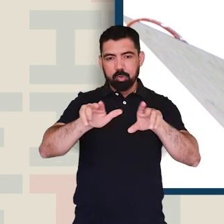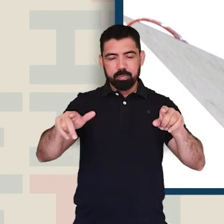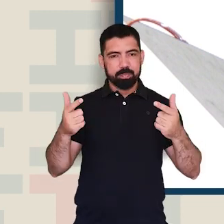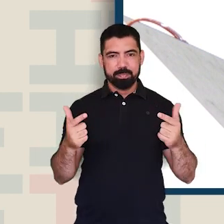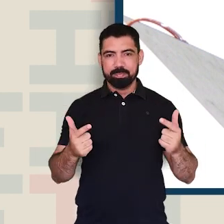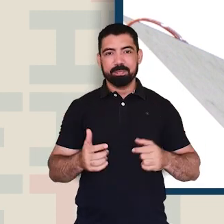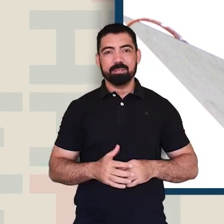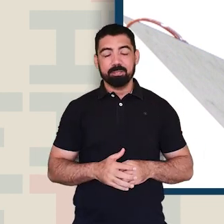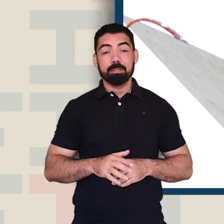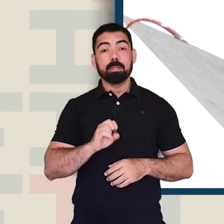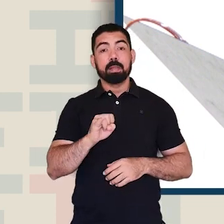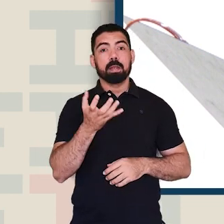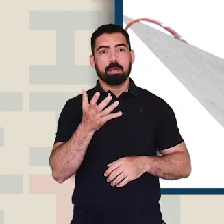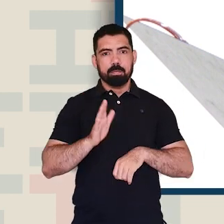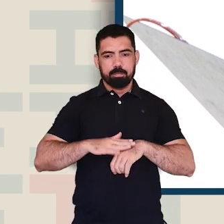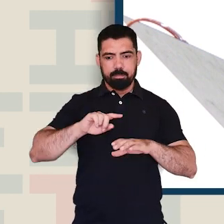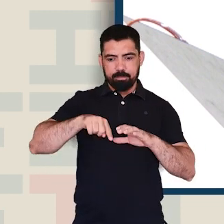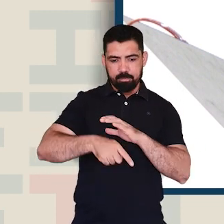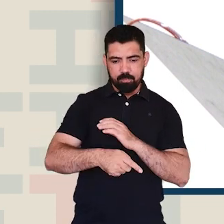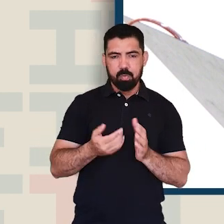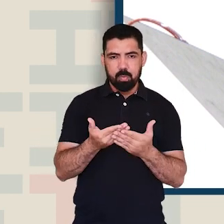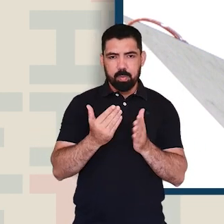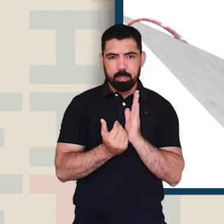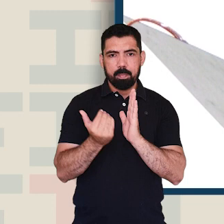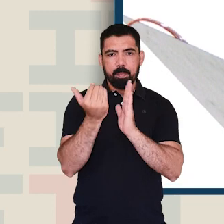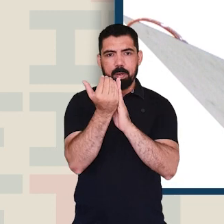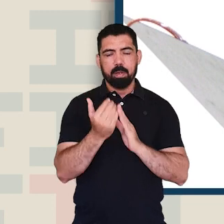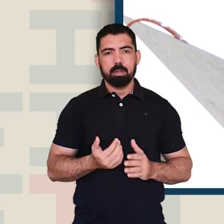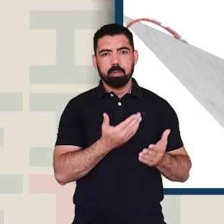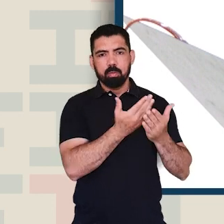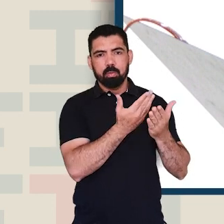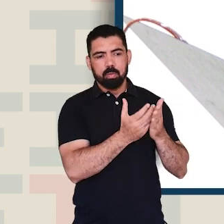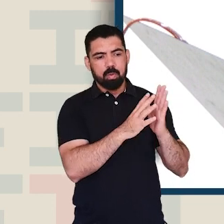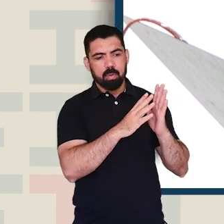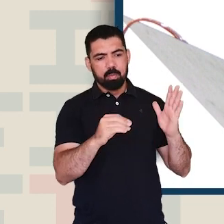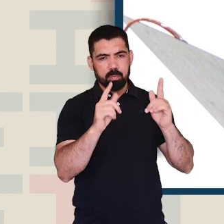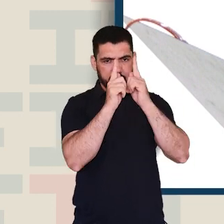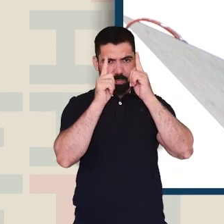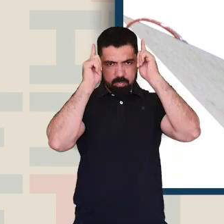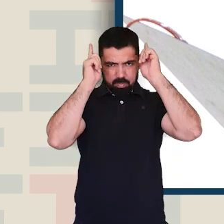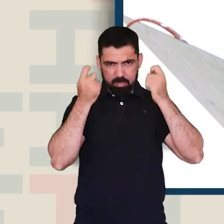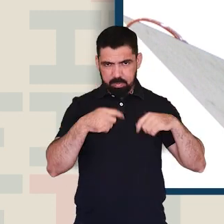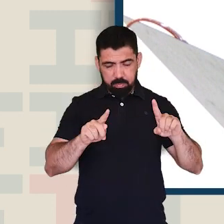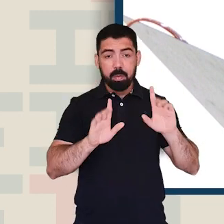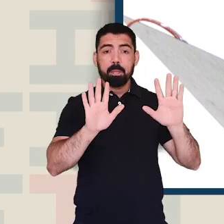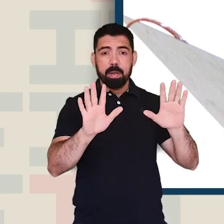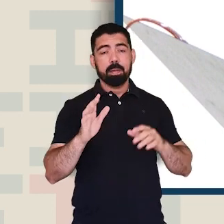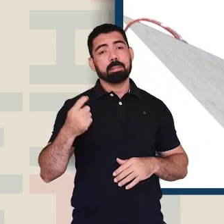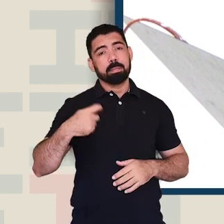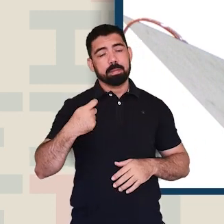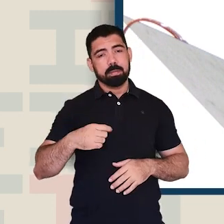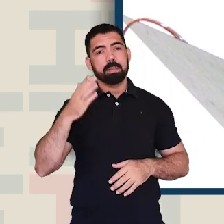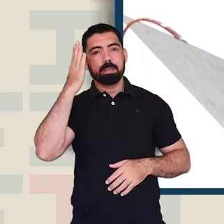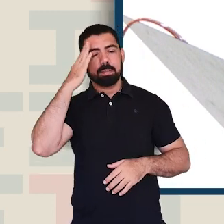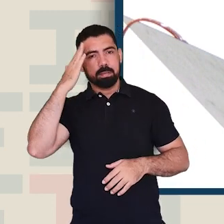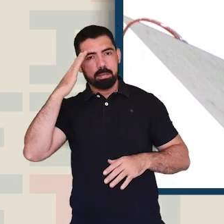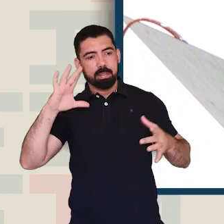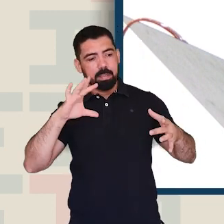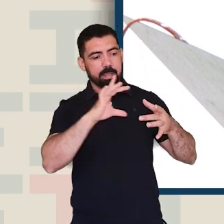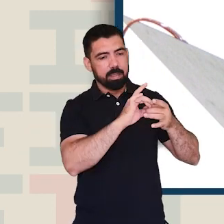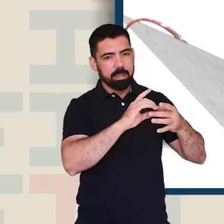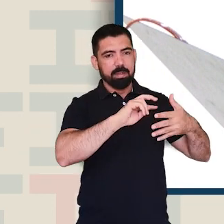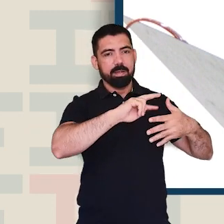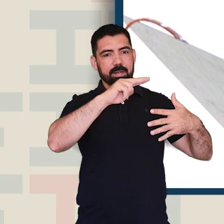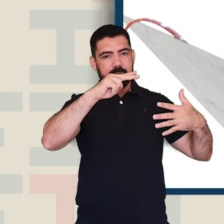Então, para quem quer se aprofundar, tudo bem. Então, não vai estudar os modos gregos? Não, estude, mas sabendo que eles estão relacionados a